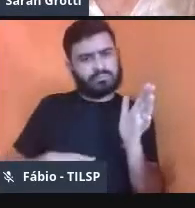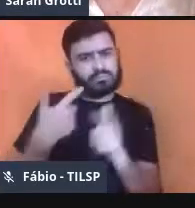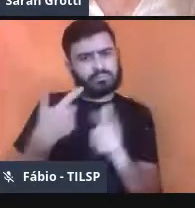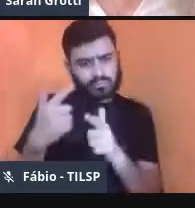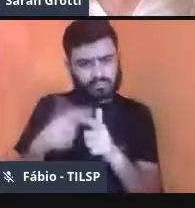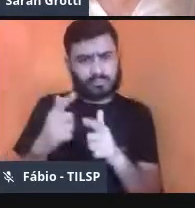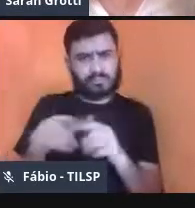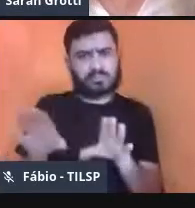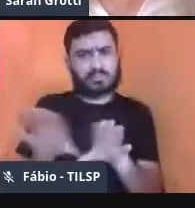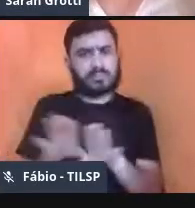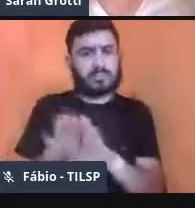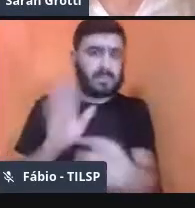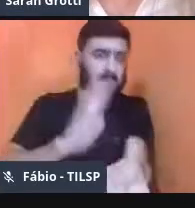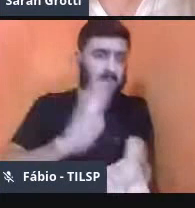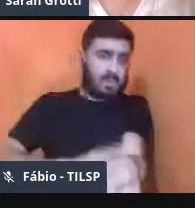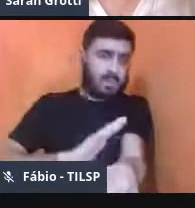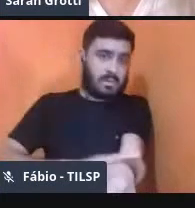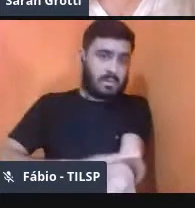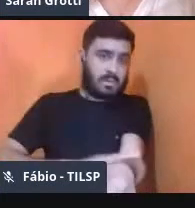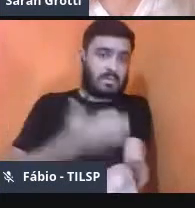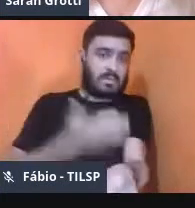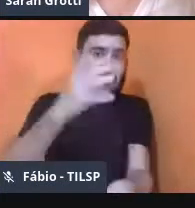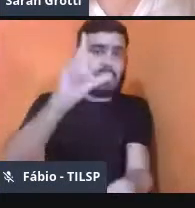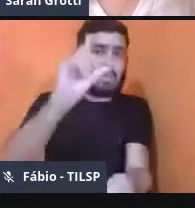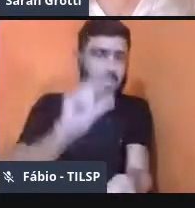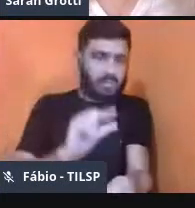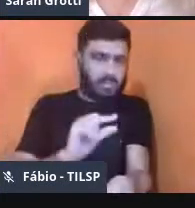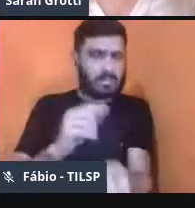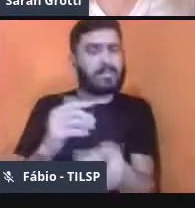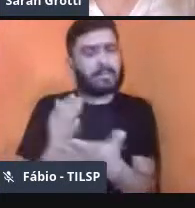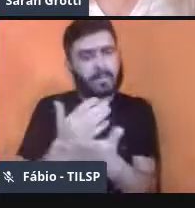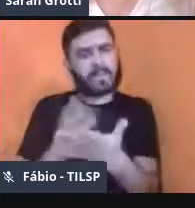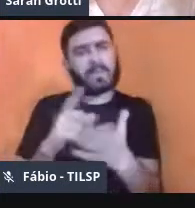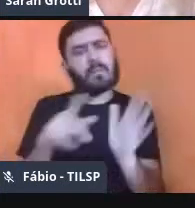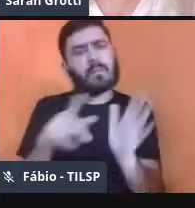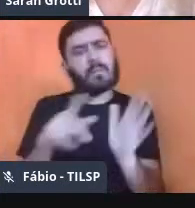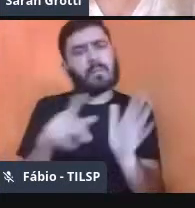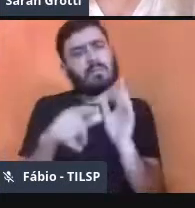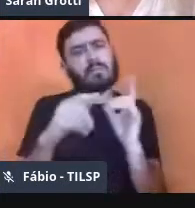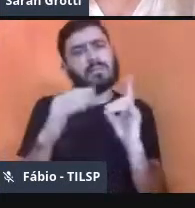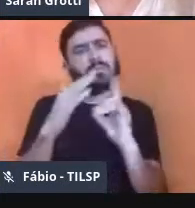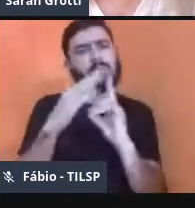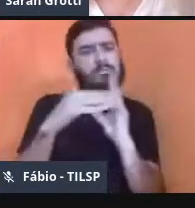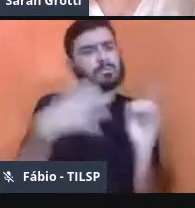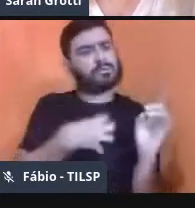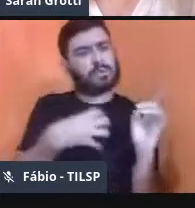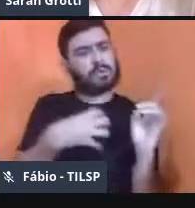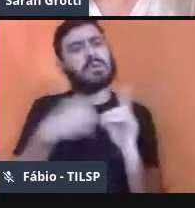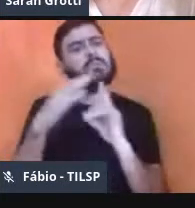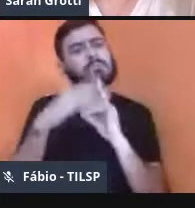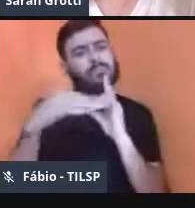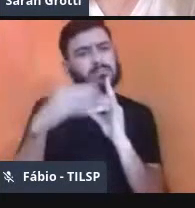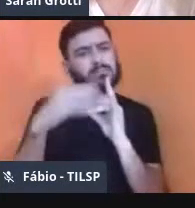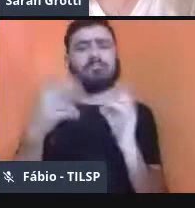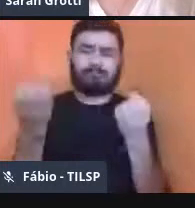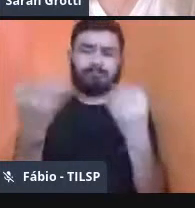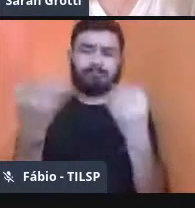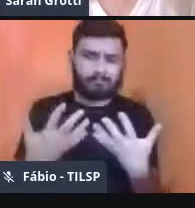tudo são alguns benefícios que a dieta, o estilo vegetariano, vou chamar de estilo vegetariano, pode trazer, né?